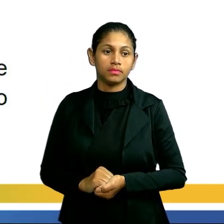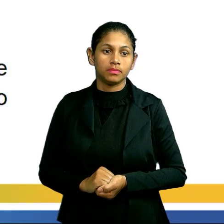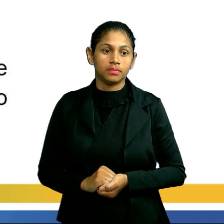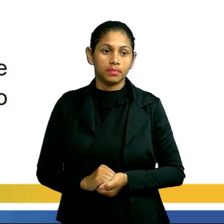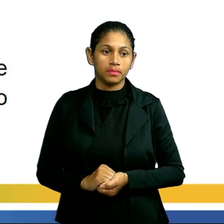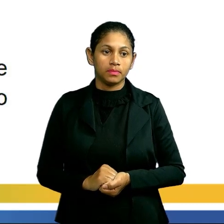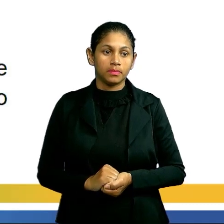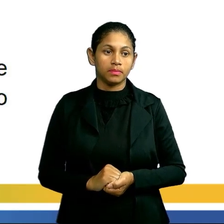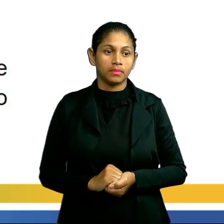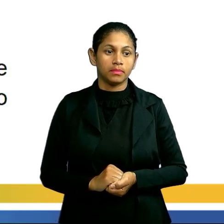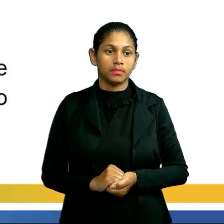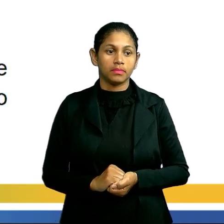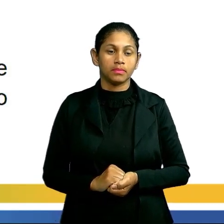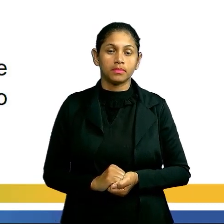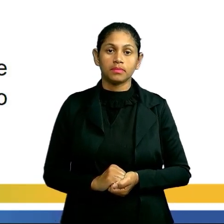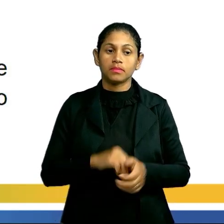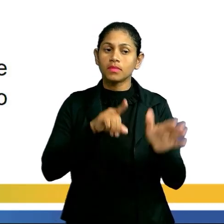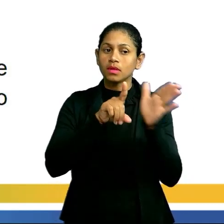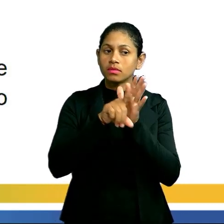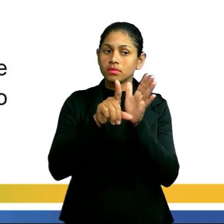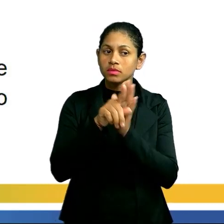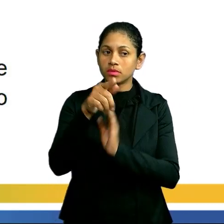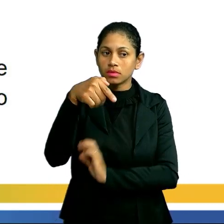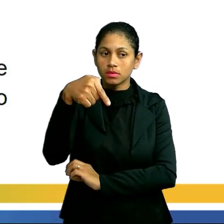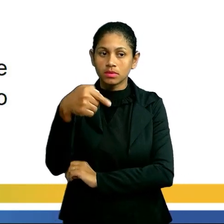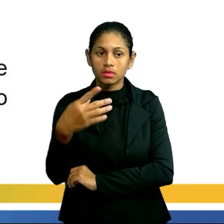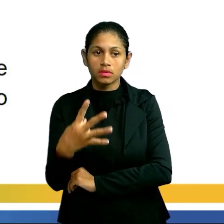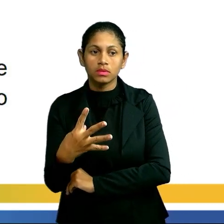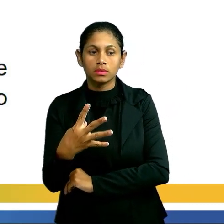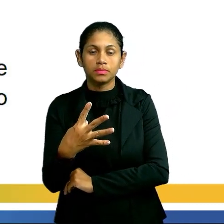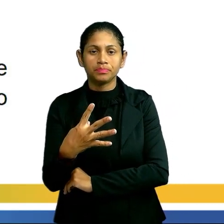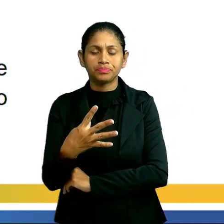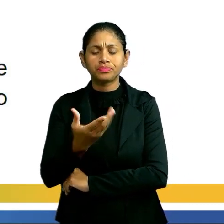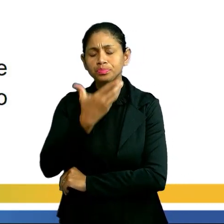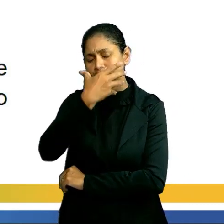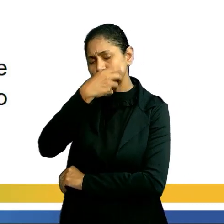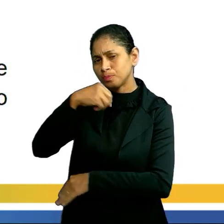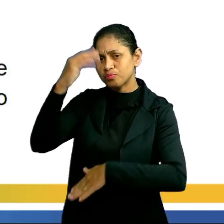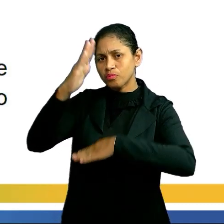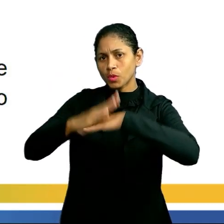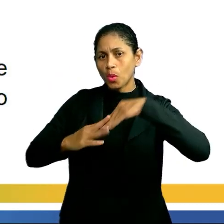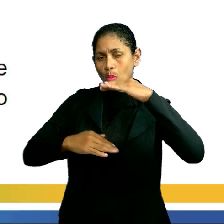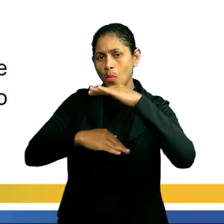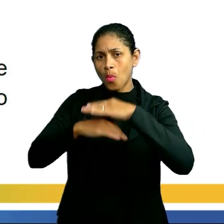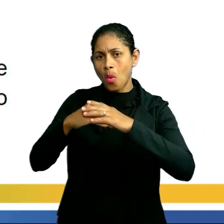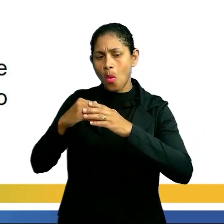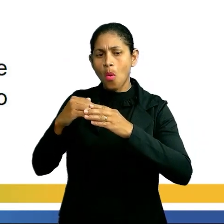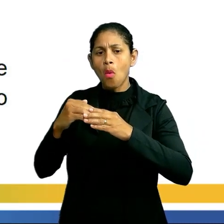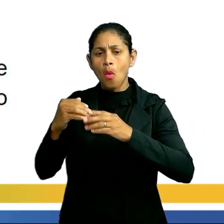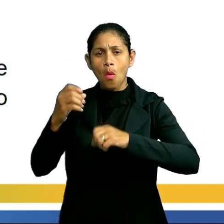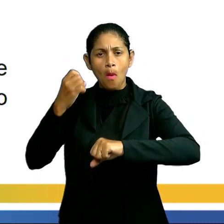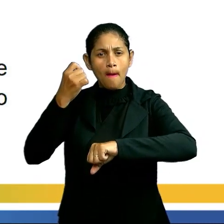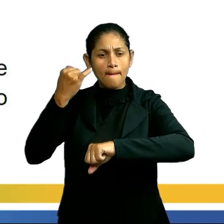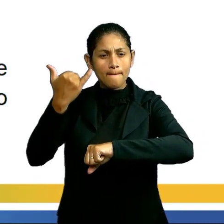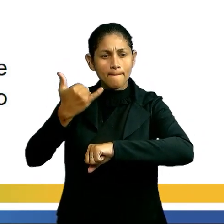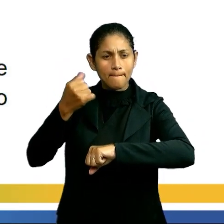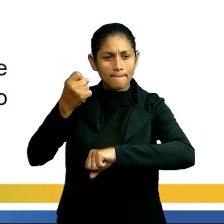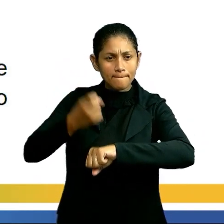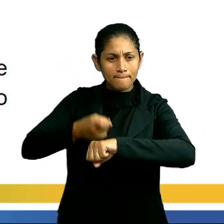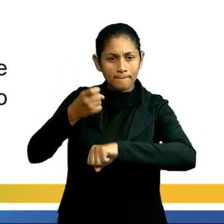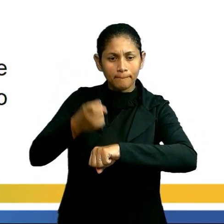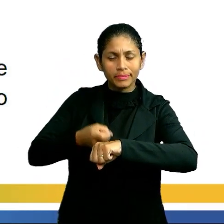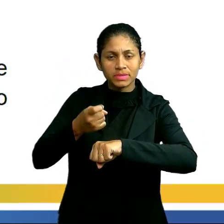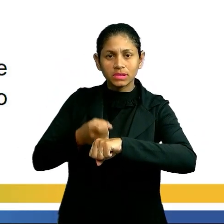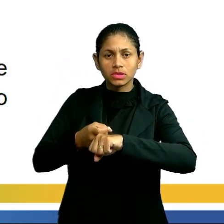Na questão 74, ele nos traz o seguinte enunciado. Um serralheiro monta, com o mesmo tipo de vergalhão de ferro,